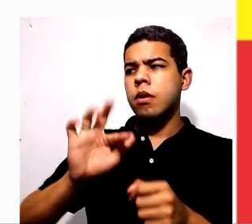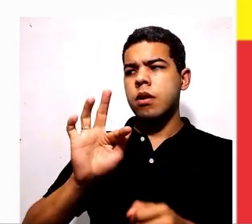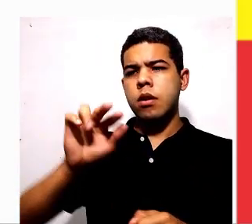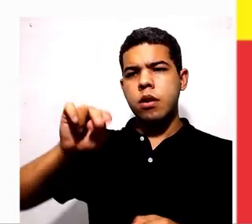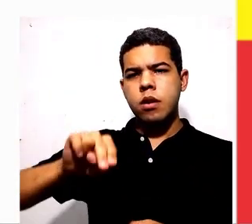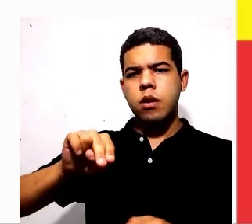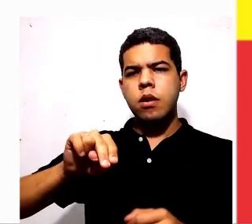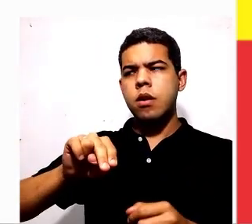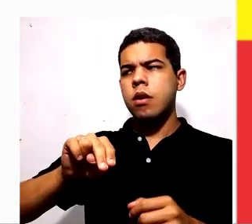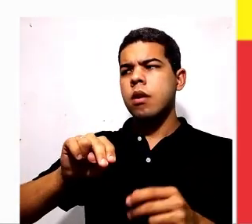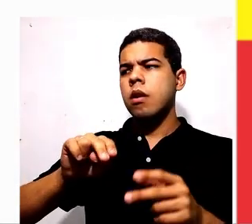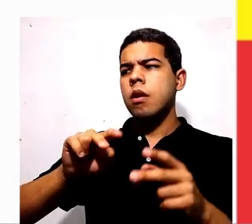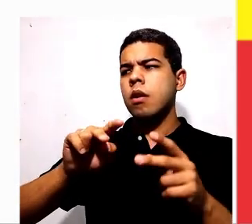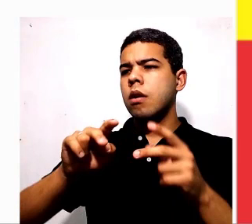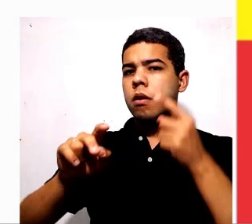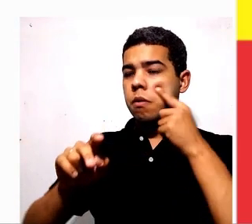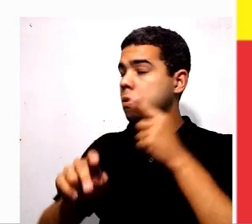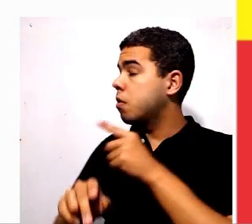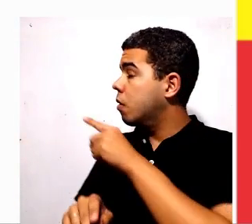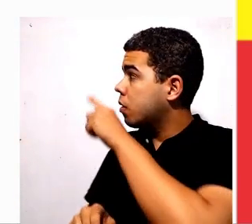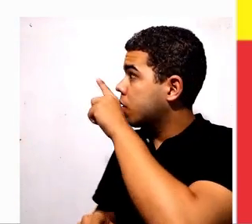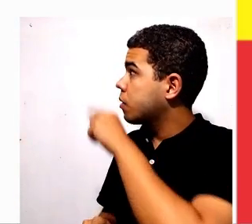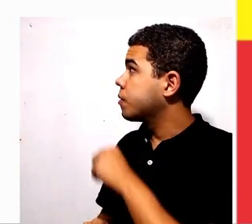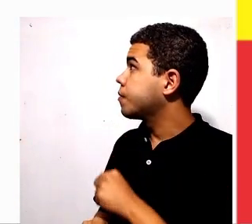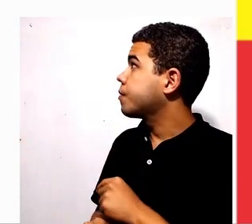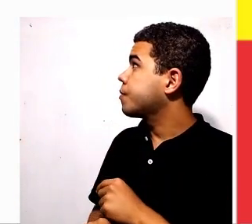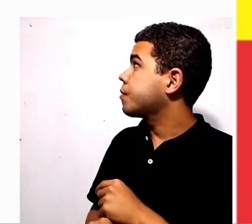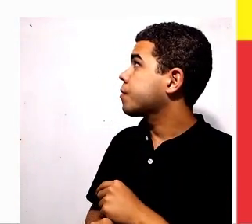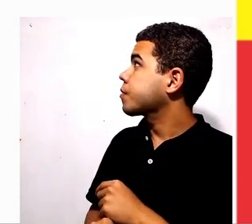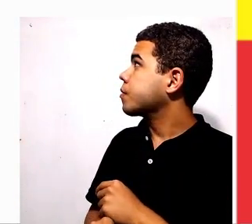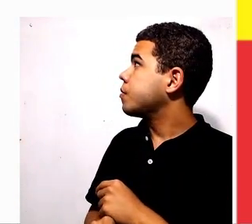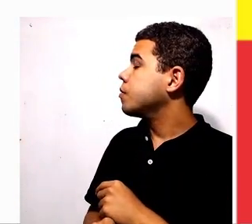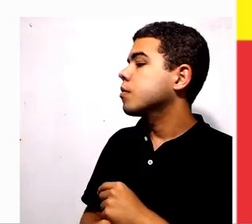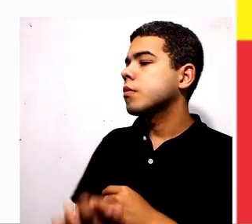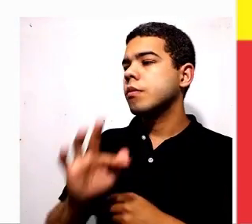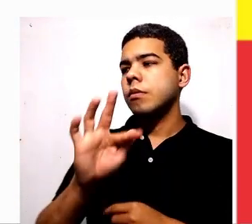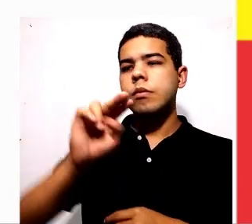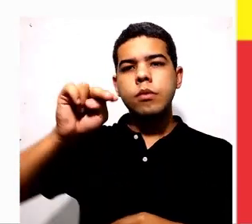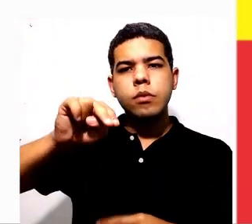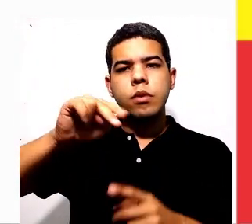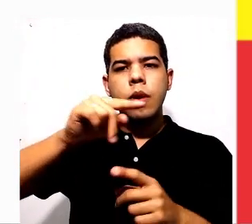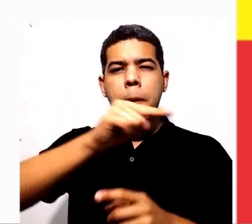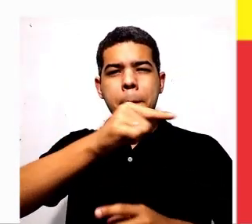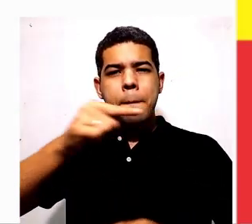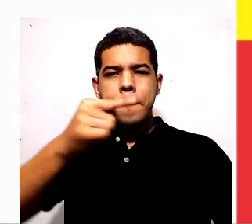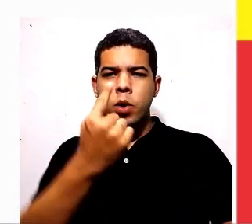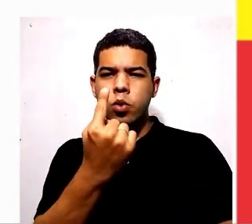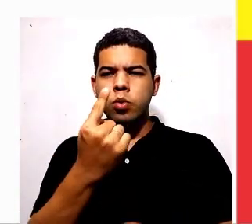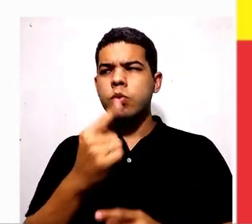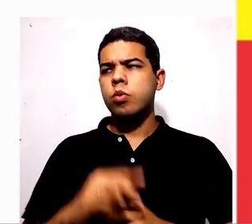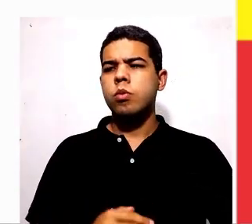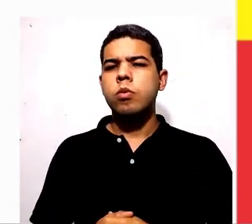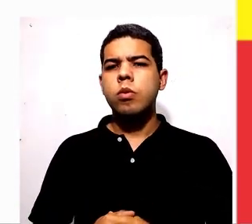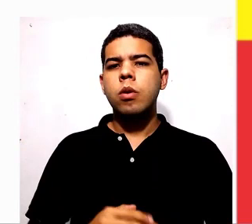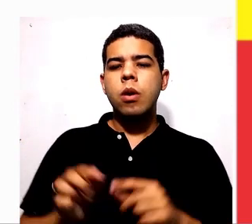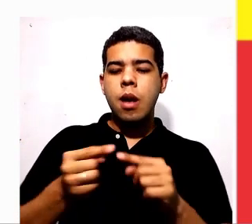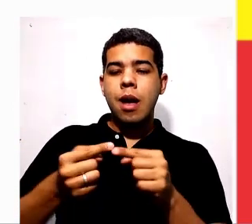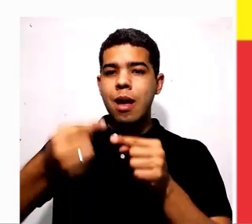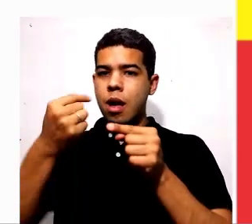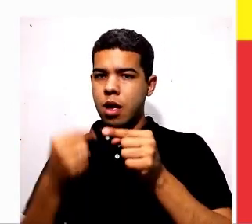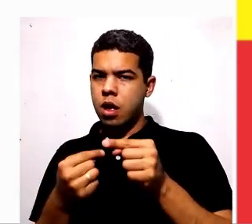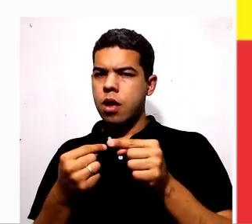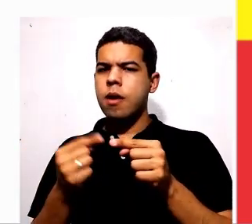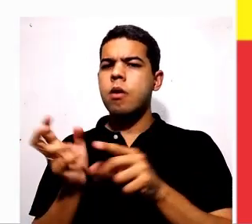é Fn menos 1, quer dizer o quê? Se eu quero encontrar a posição, eu vou fazer o quê? Vou encontrar uma posição